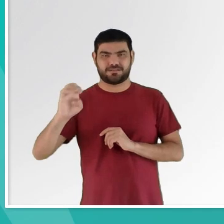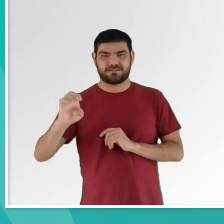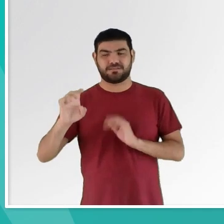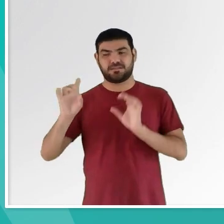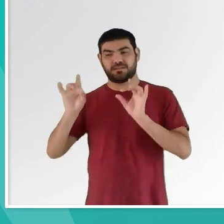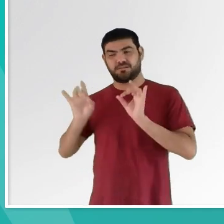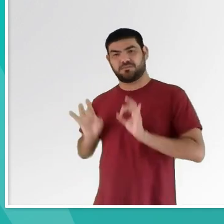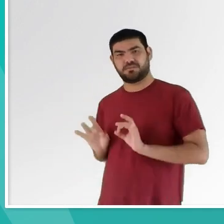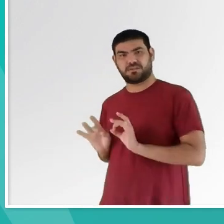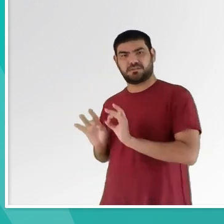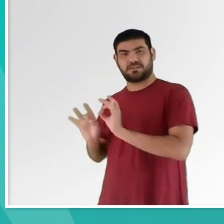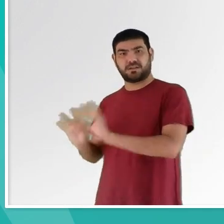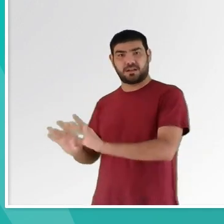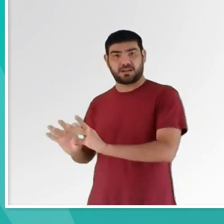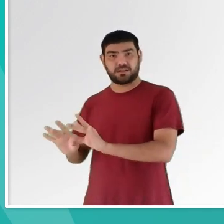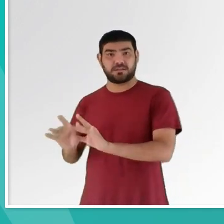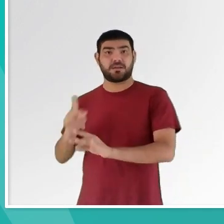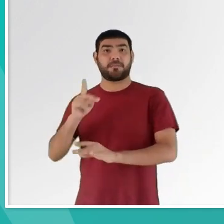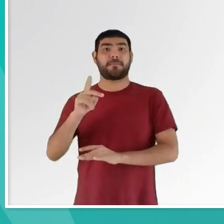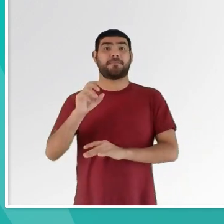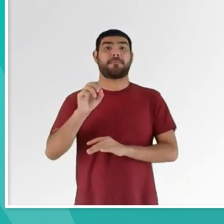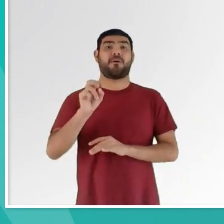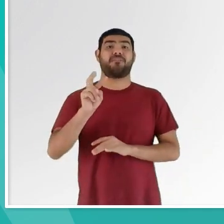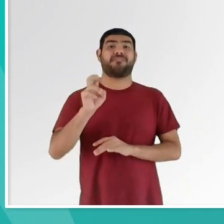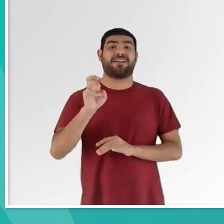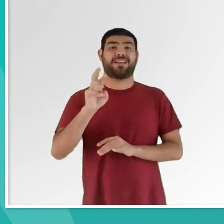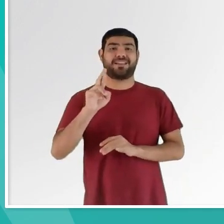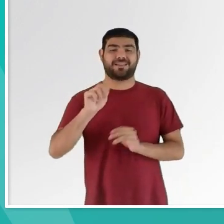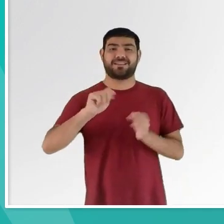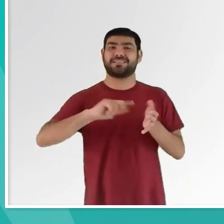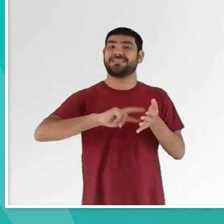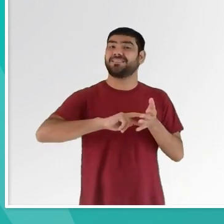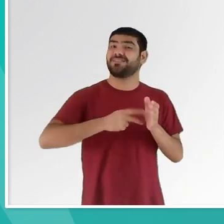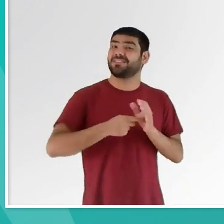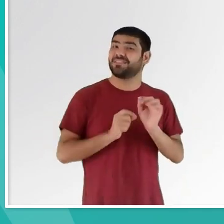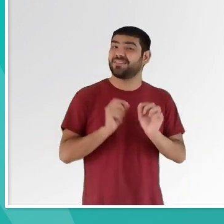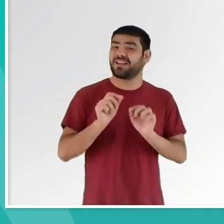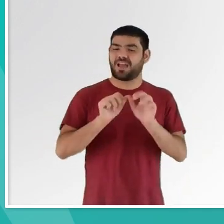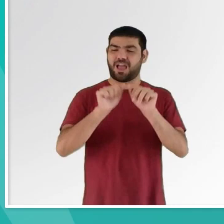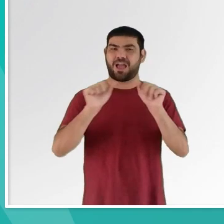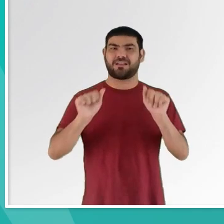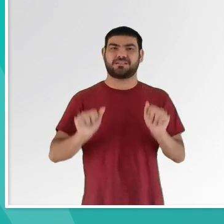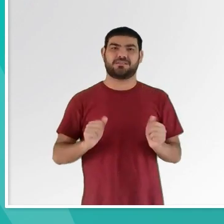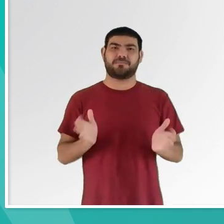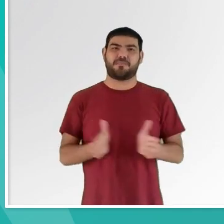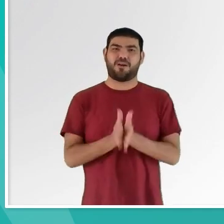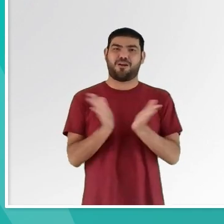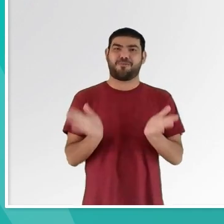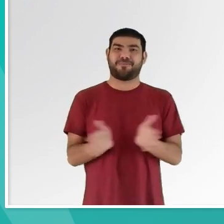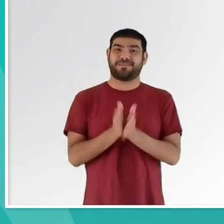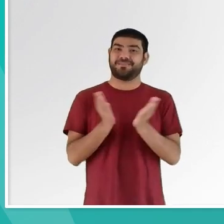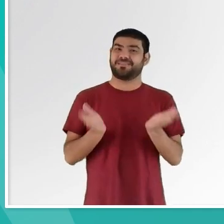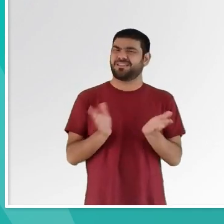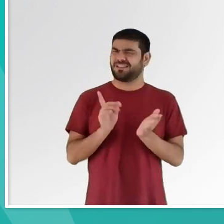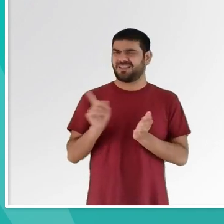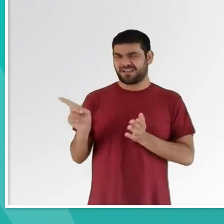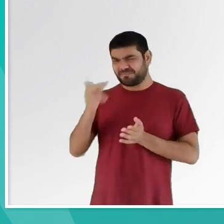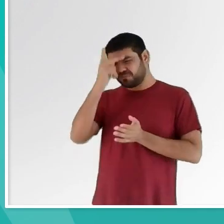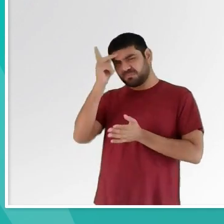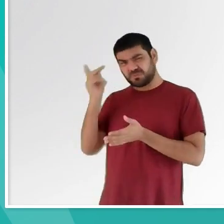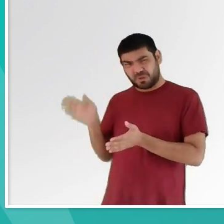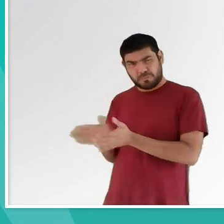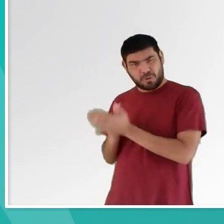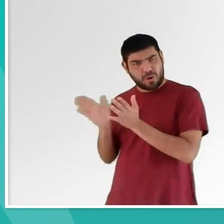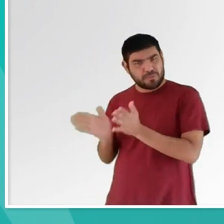é povera, que significa o quê? Arte pobre. Não é que o pobre vai fazer a arte, não